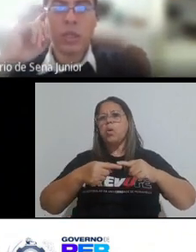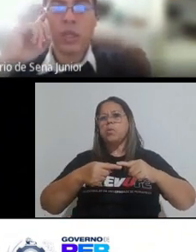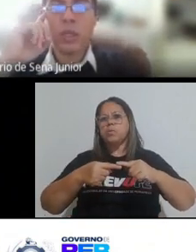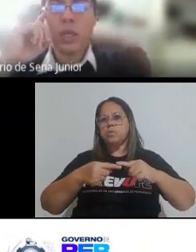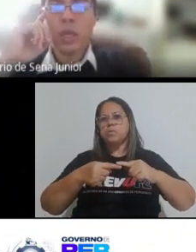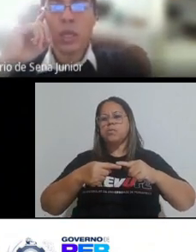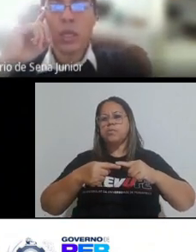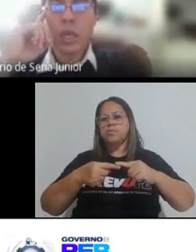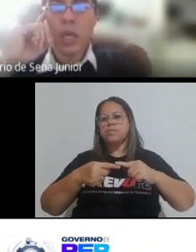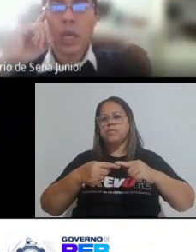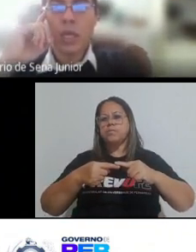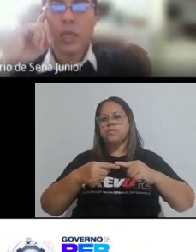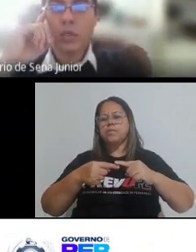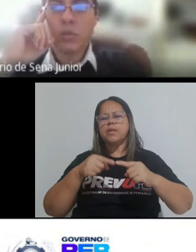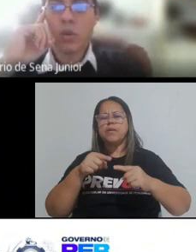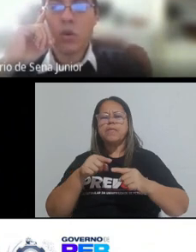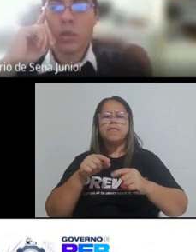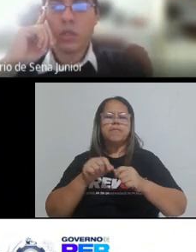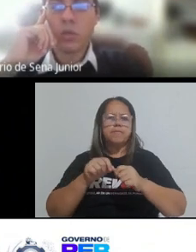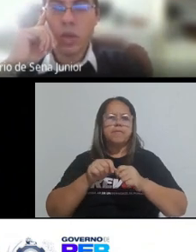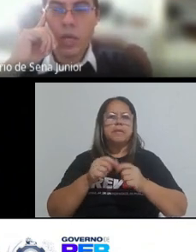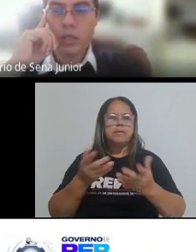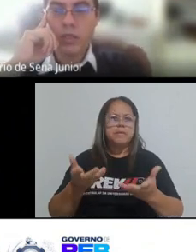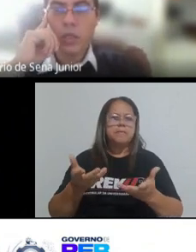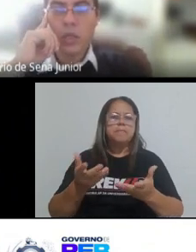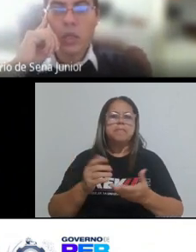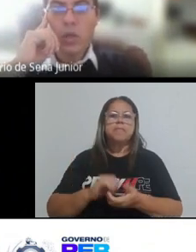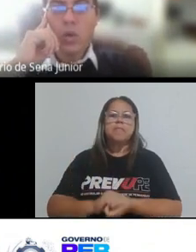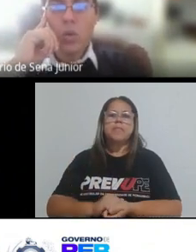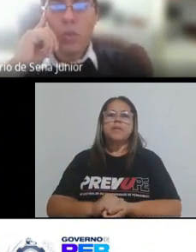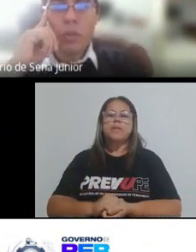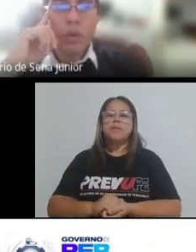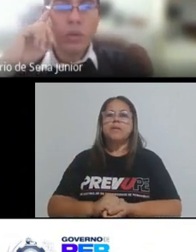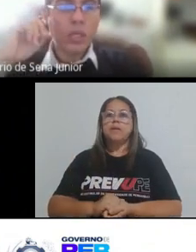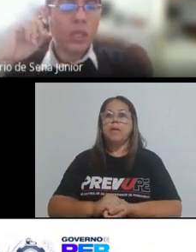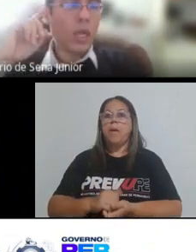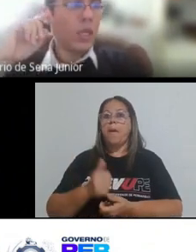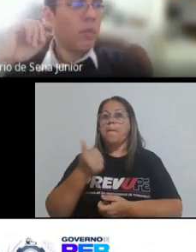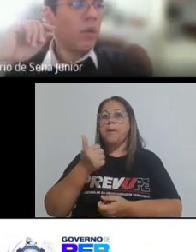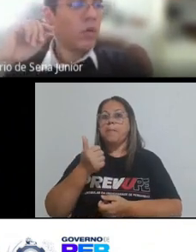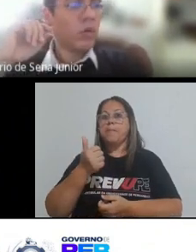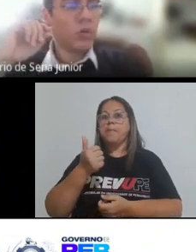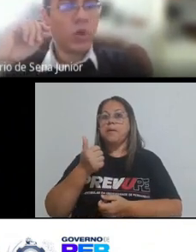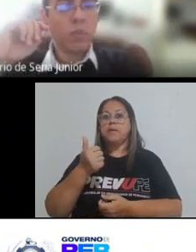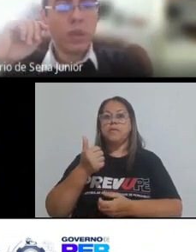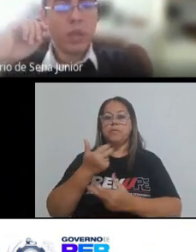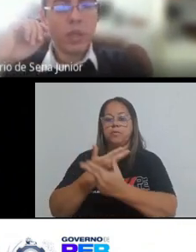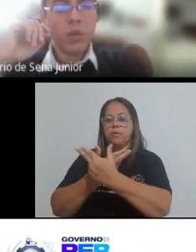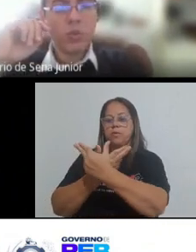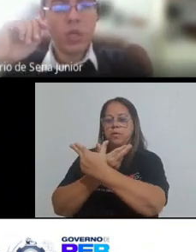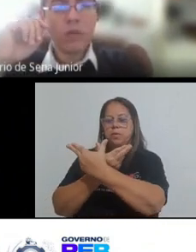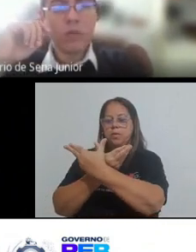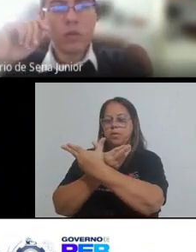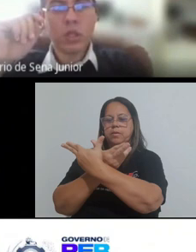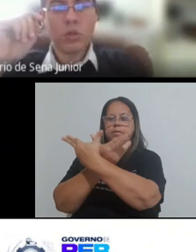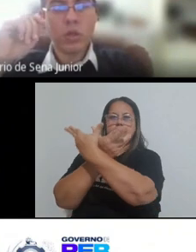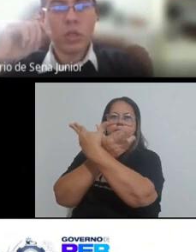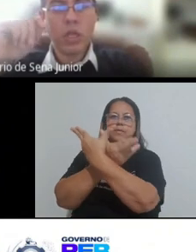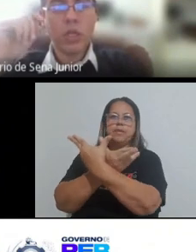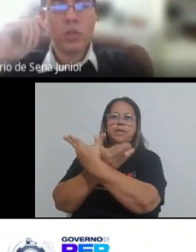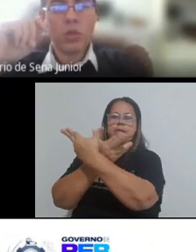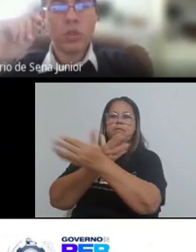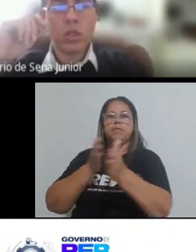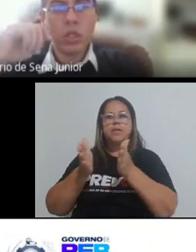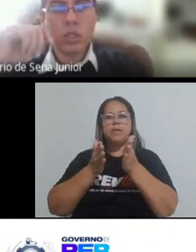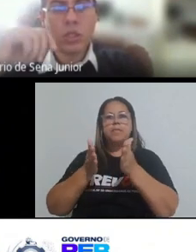planeta que realizam óbitas circulares. O primeiro satélite possui período de revolução de